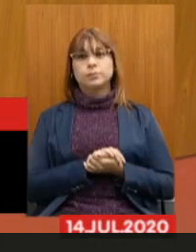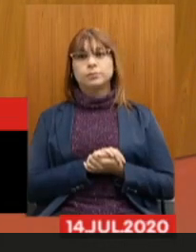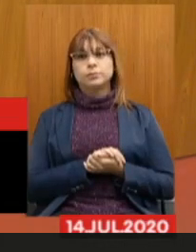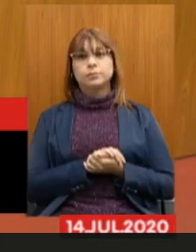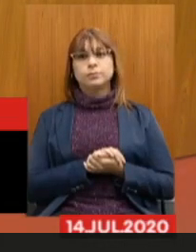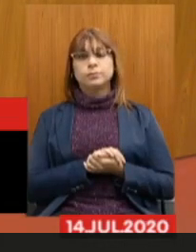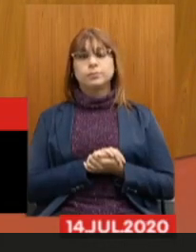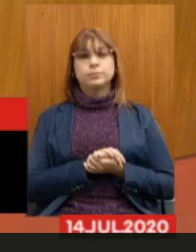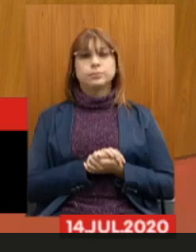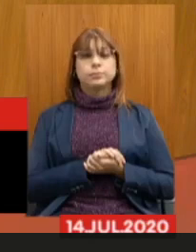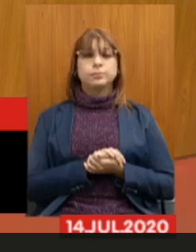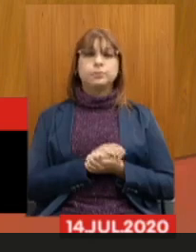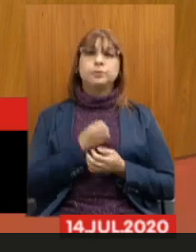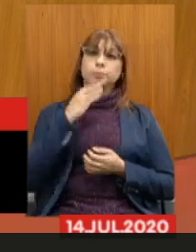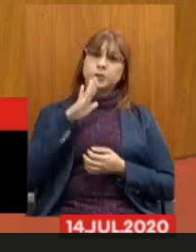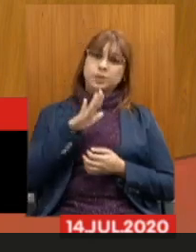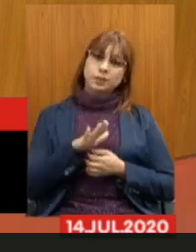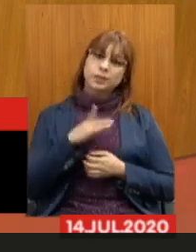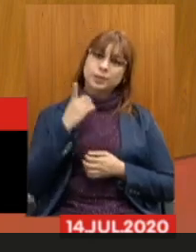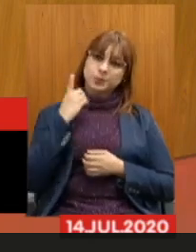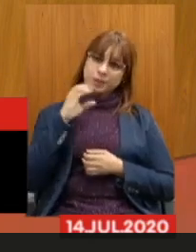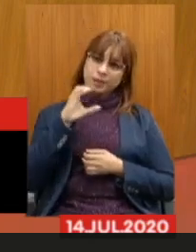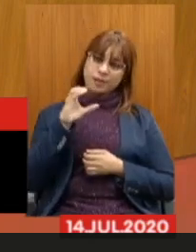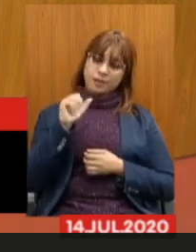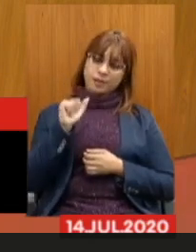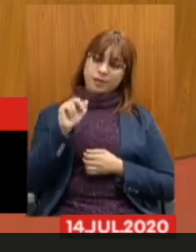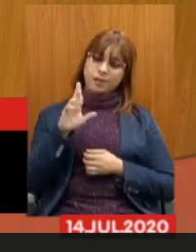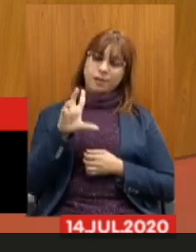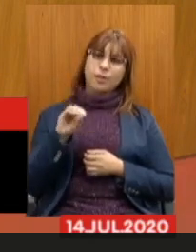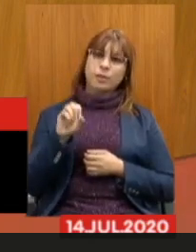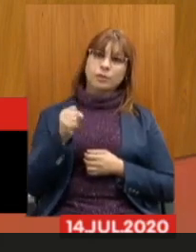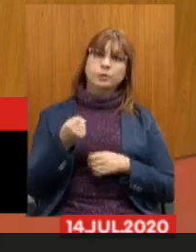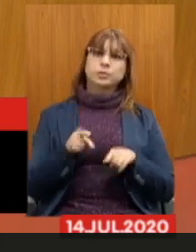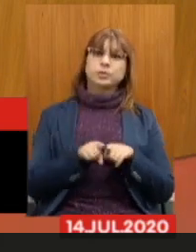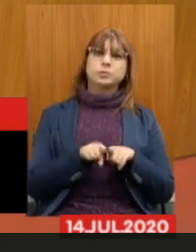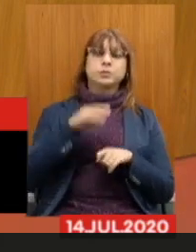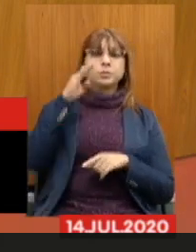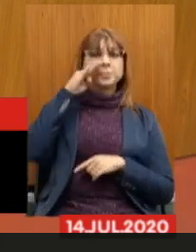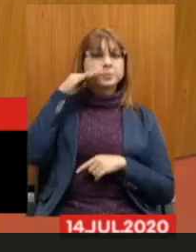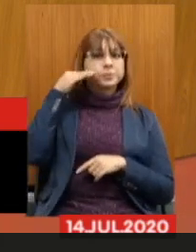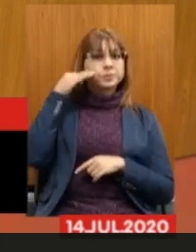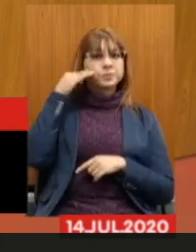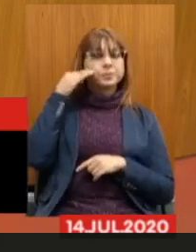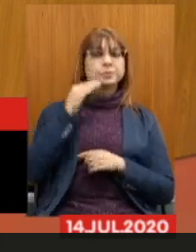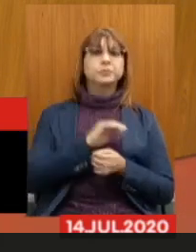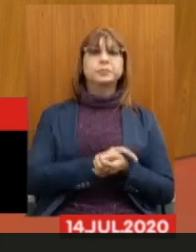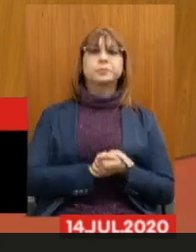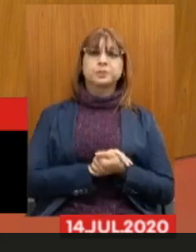Boa tarde, deputado Carlos Henrique, Beatriz Cerqueira,